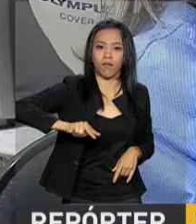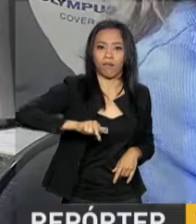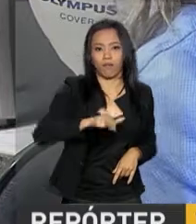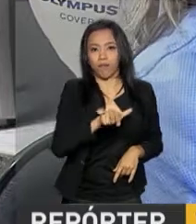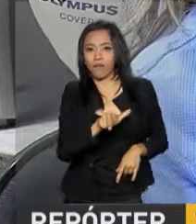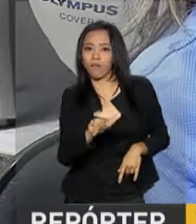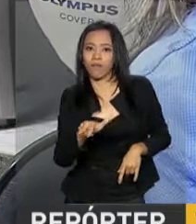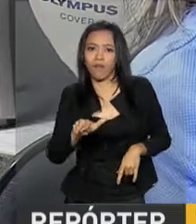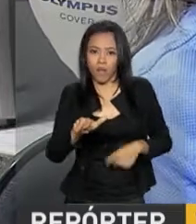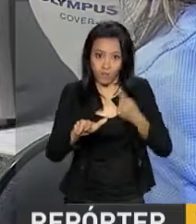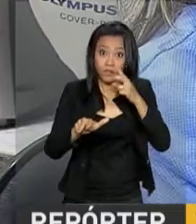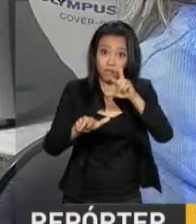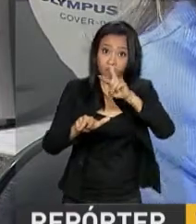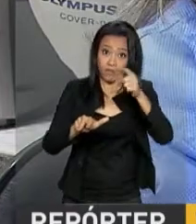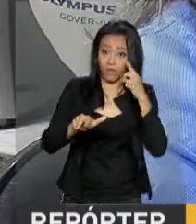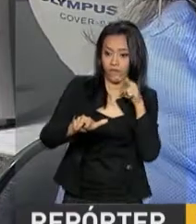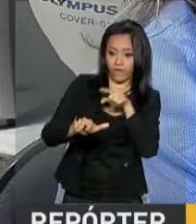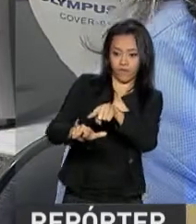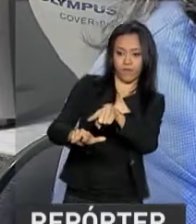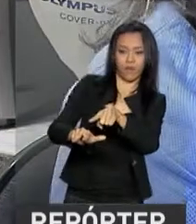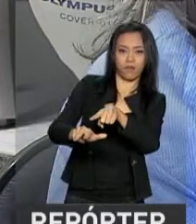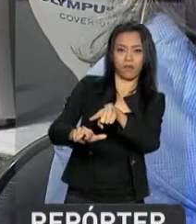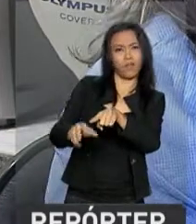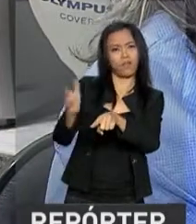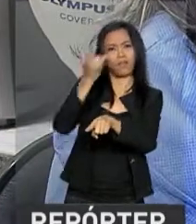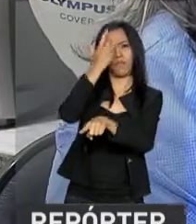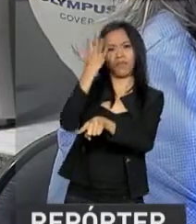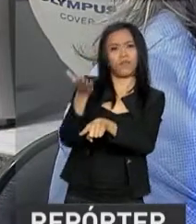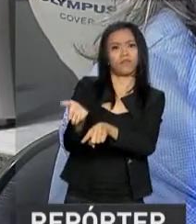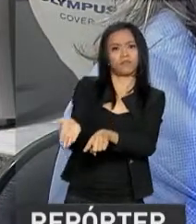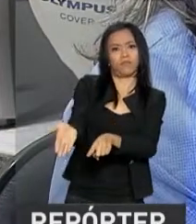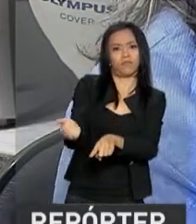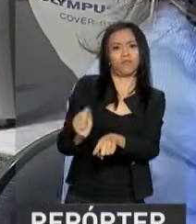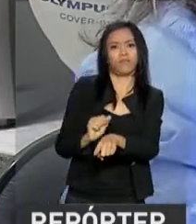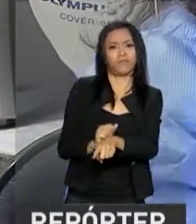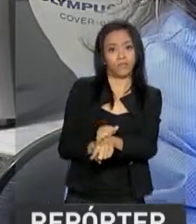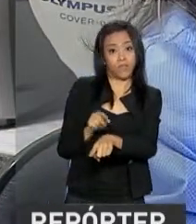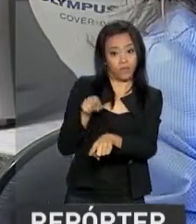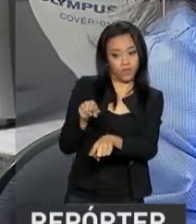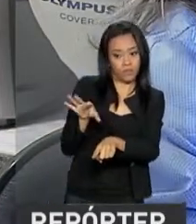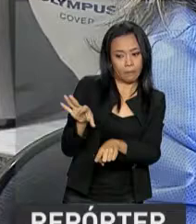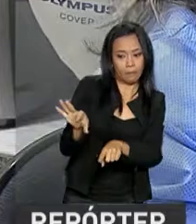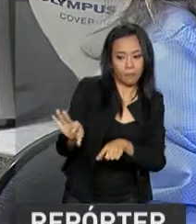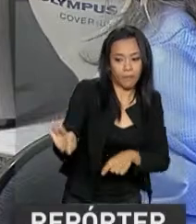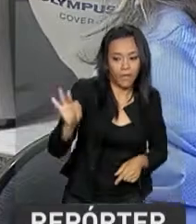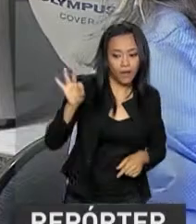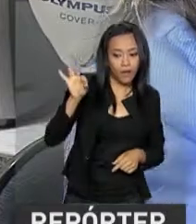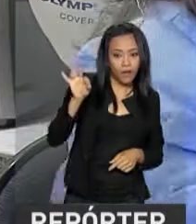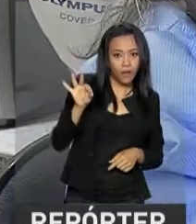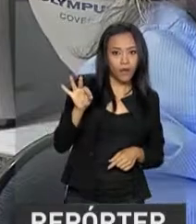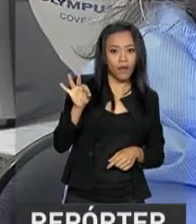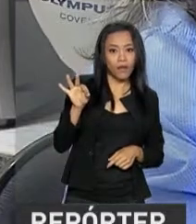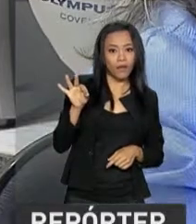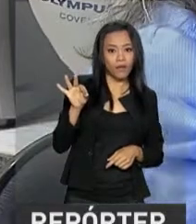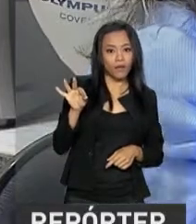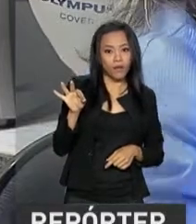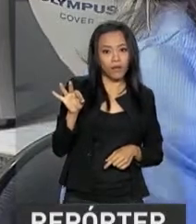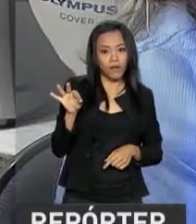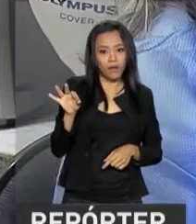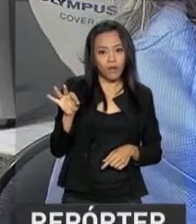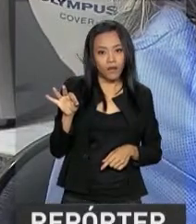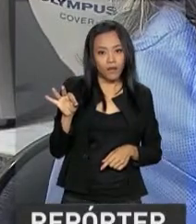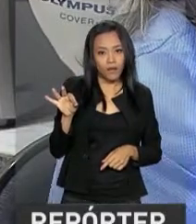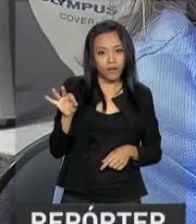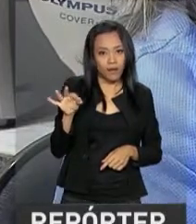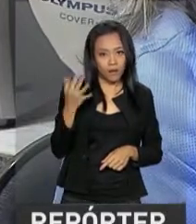vai ver o que vai ser mais fácil né você pegar ou em um suco